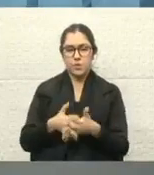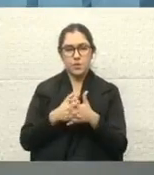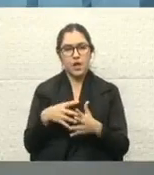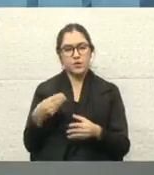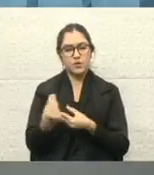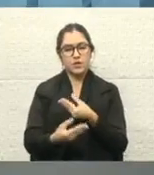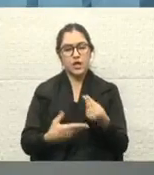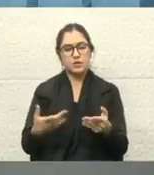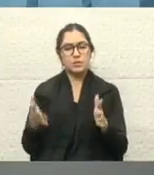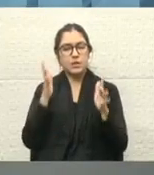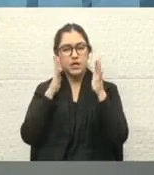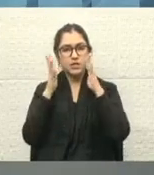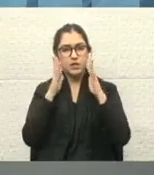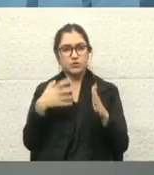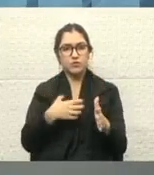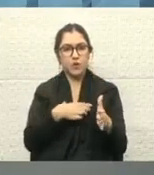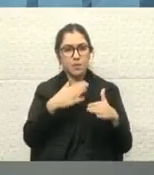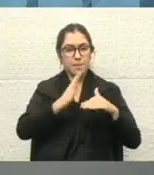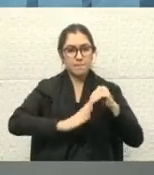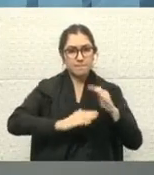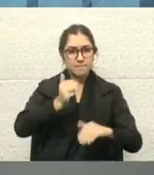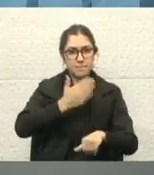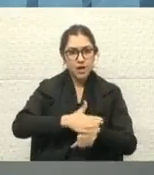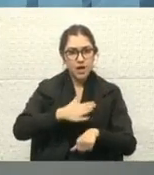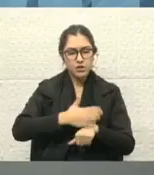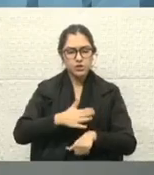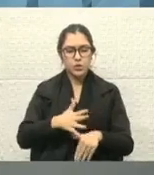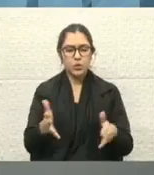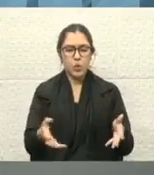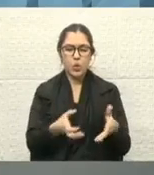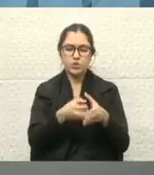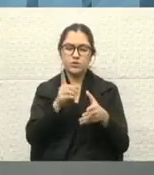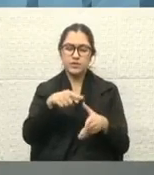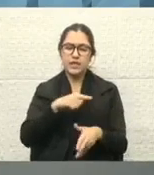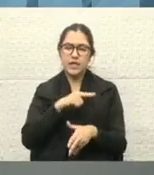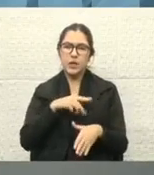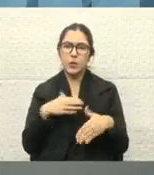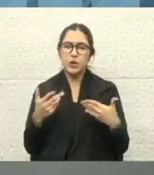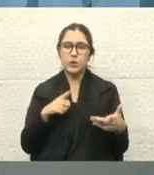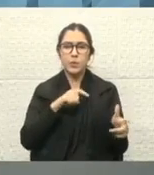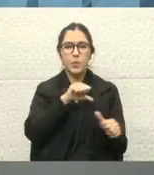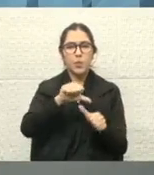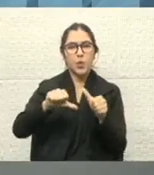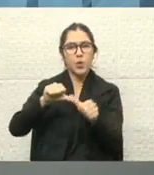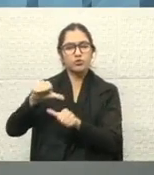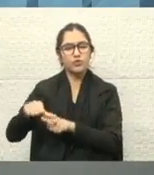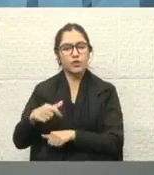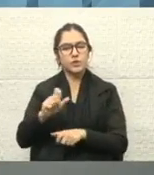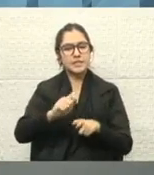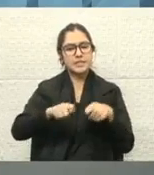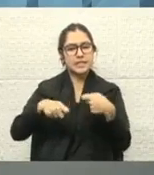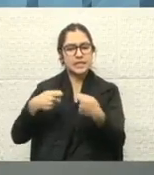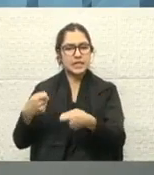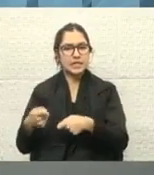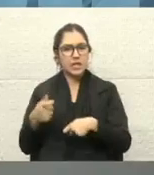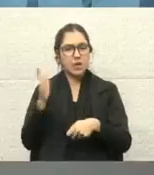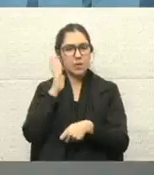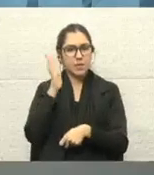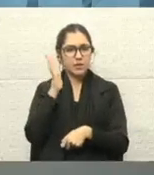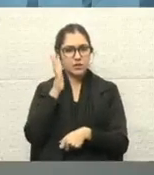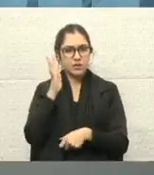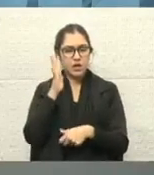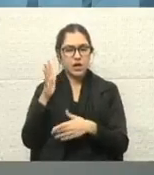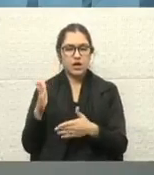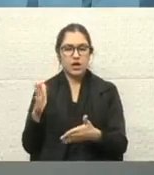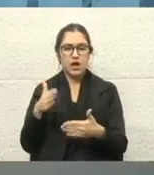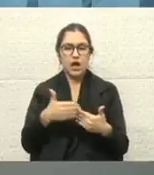dados, pensando que, de forma prática, o conjugado é obtido quando eu modifico o sinal da parte imaginária